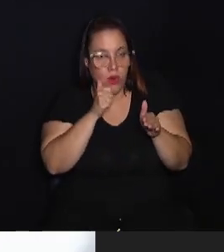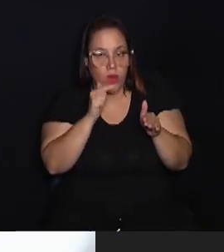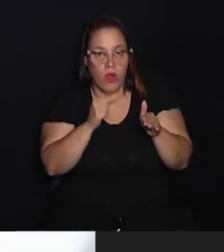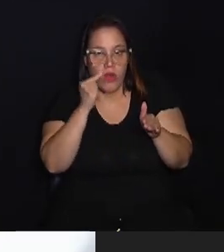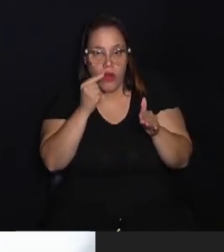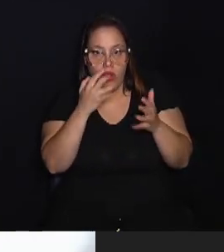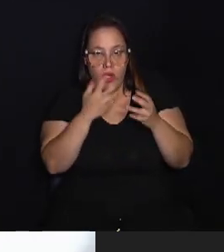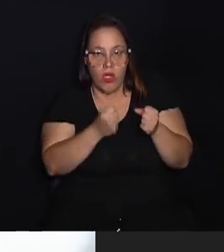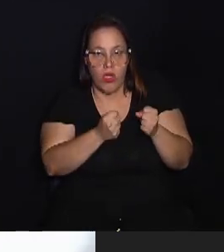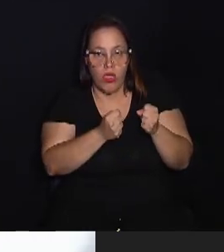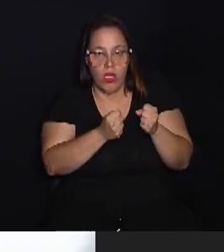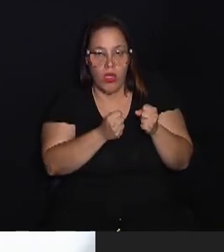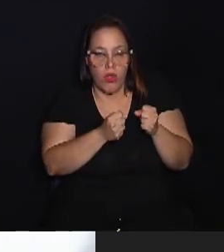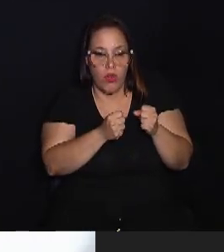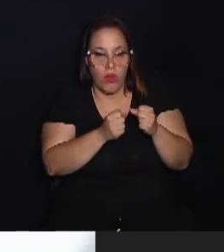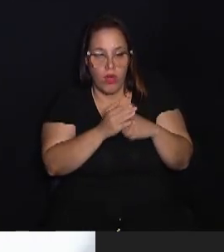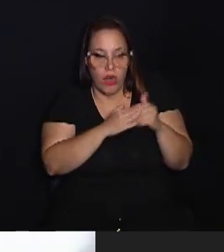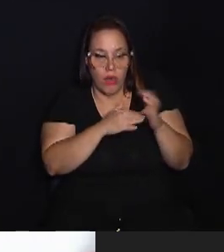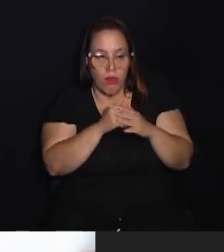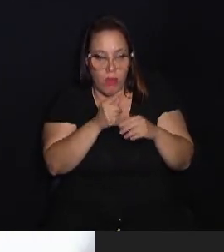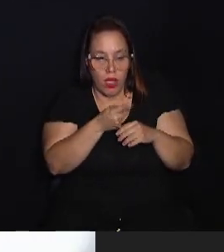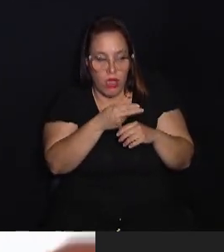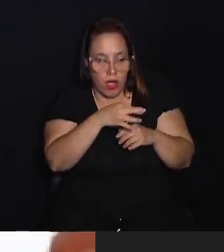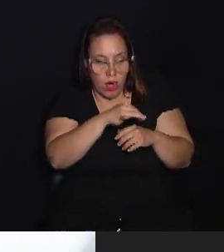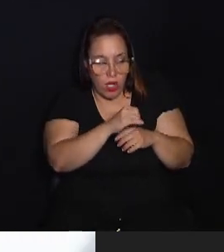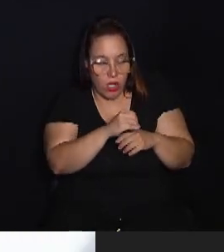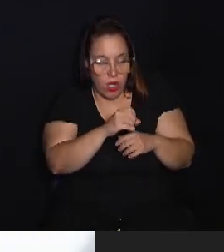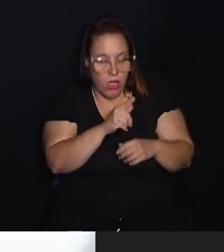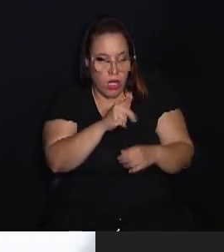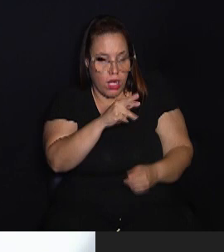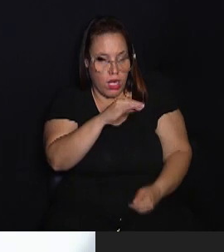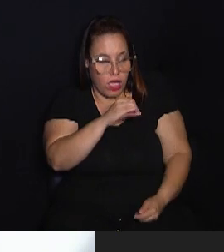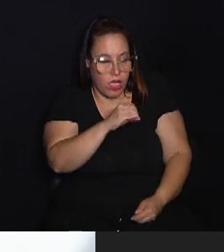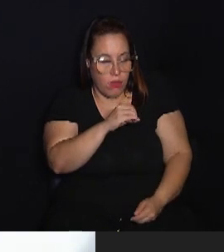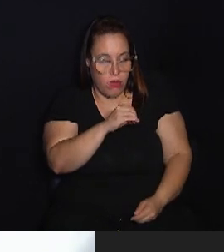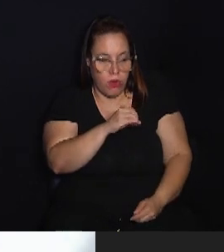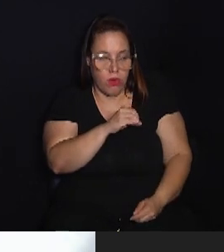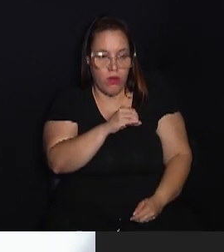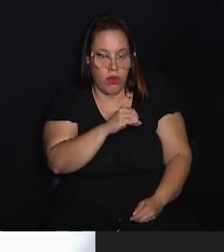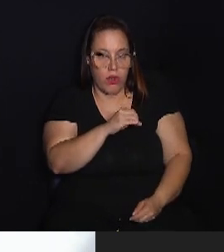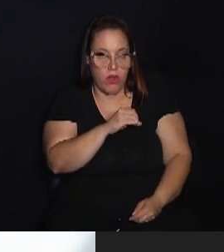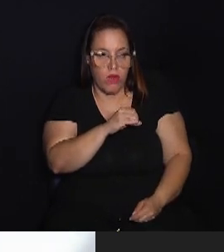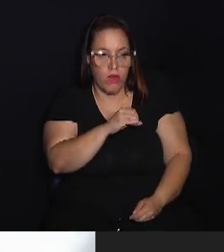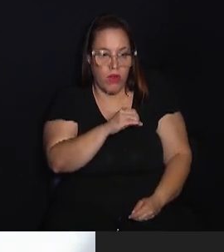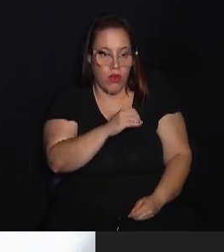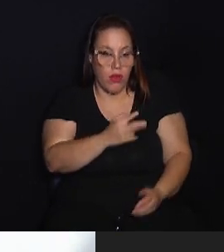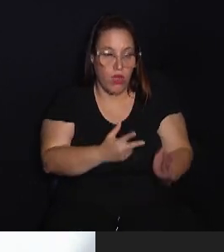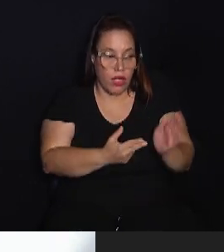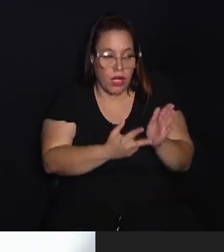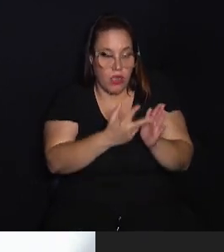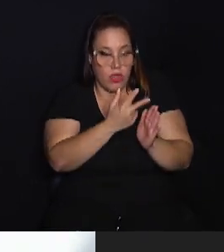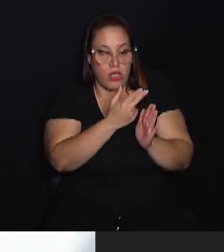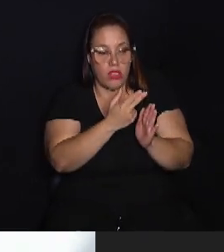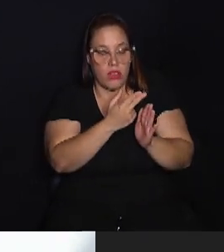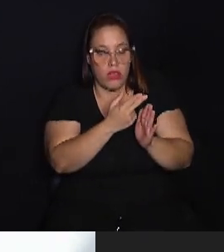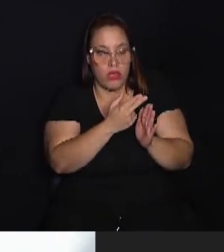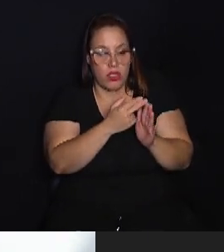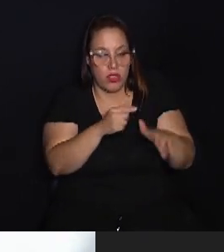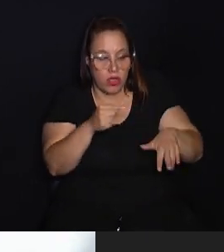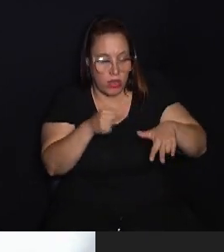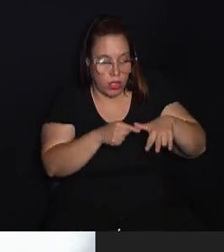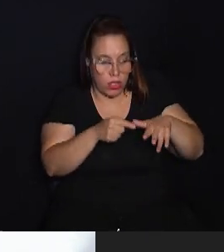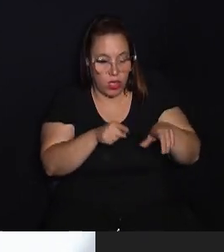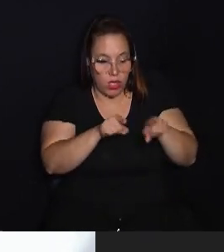de receber o tratamento padrão, que consiste de quimioterapia seguida da cirurgia, as mulheres